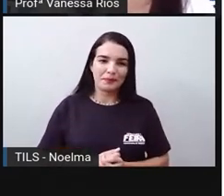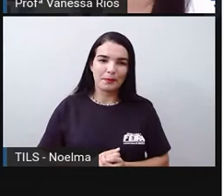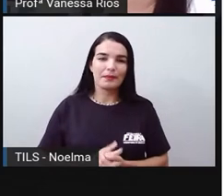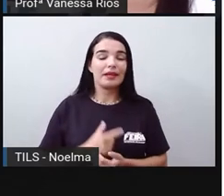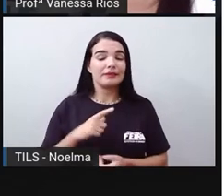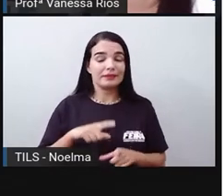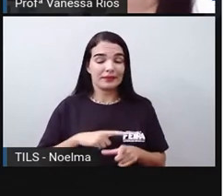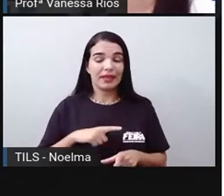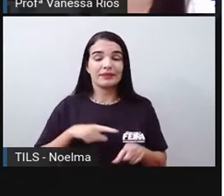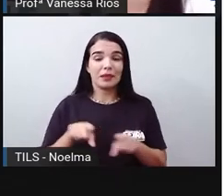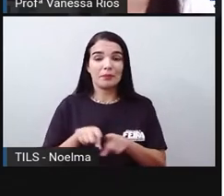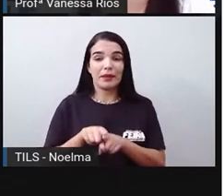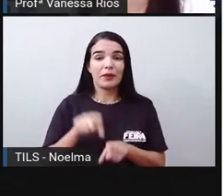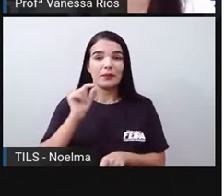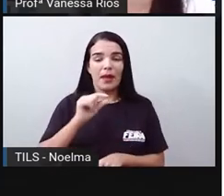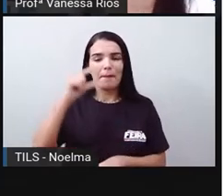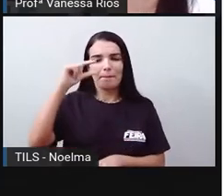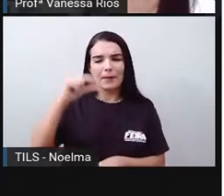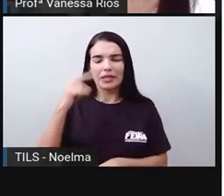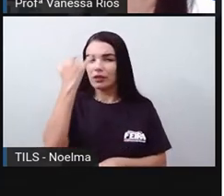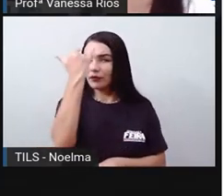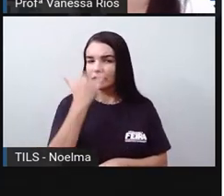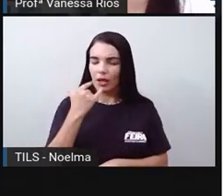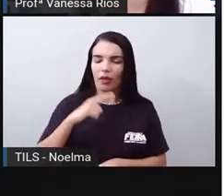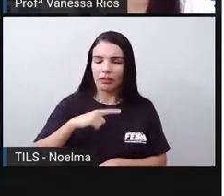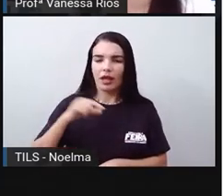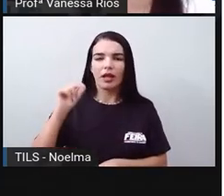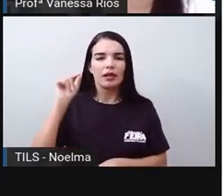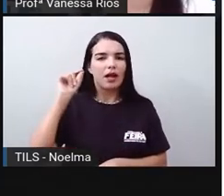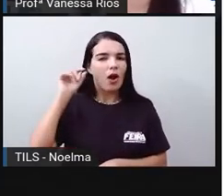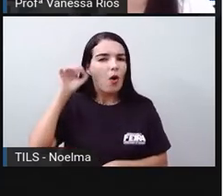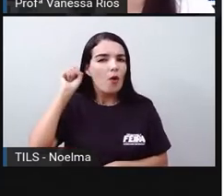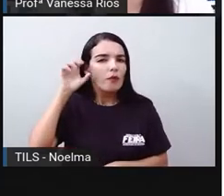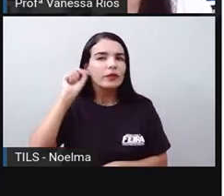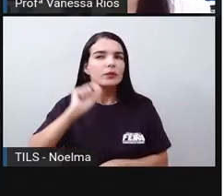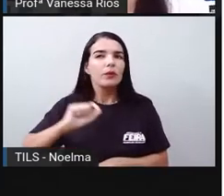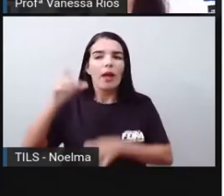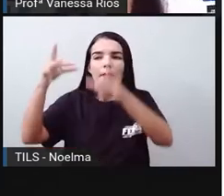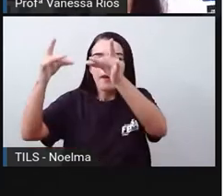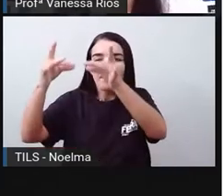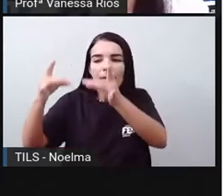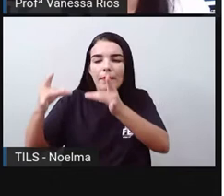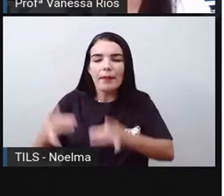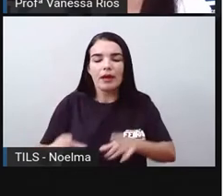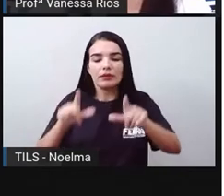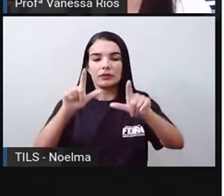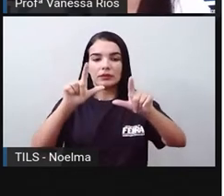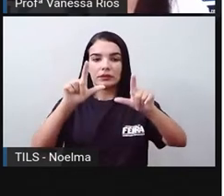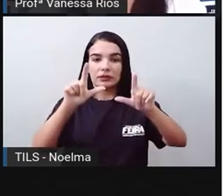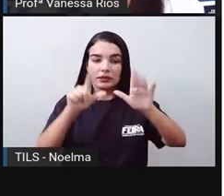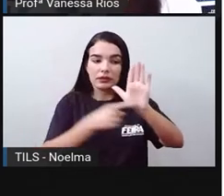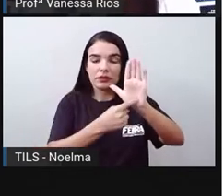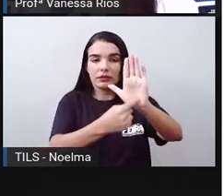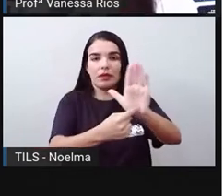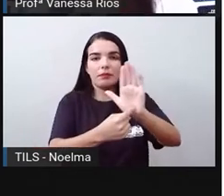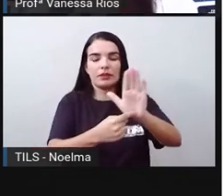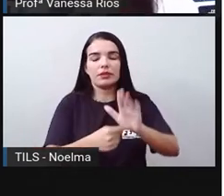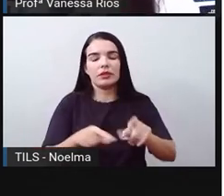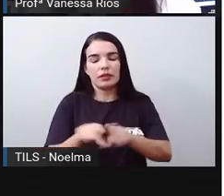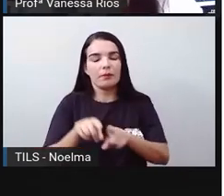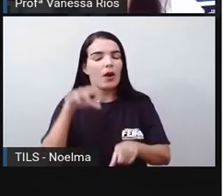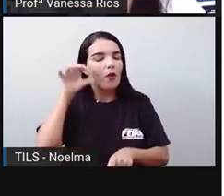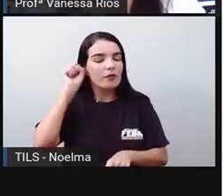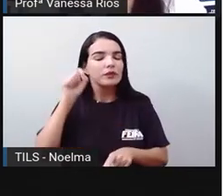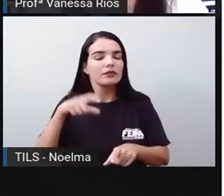consigam também, através das descrições, das palavras, né, ouvindo, consigam aí receber